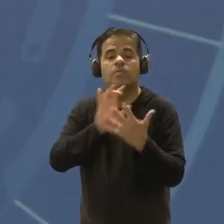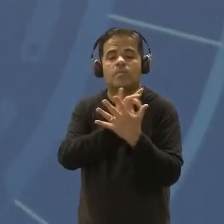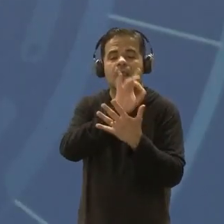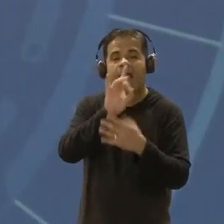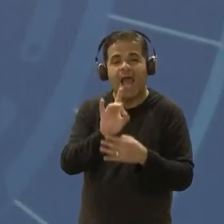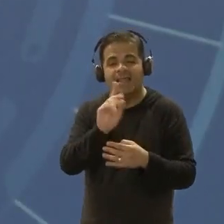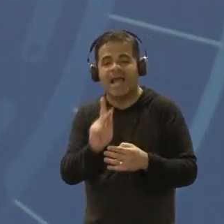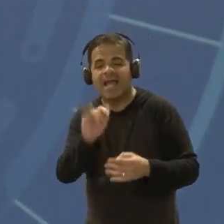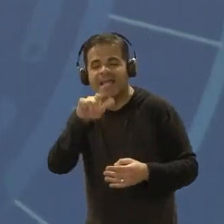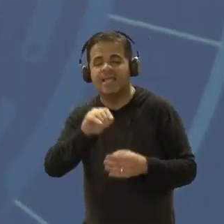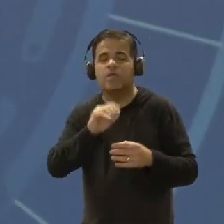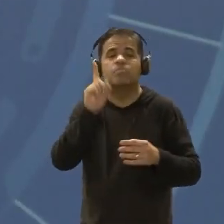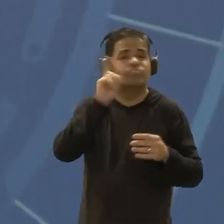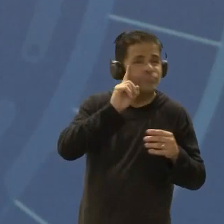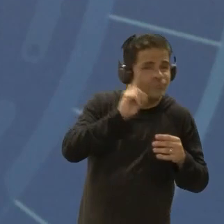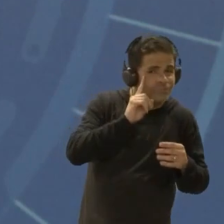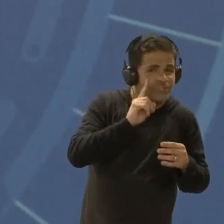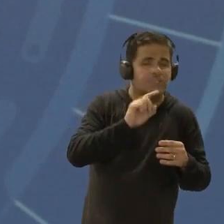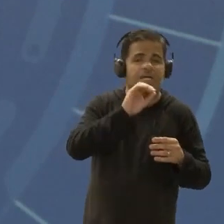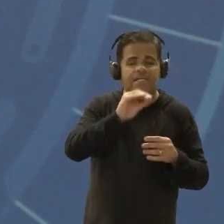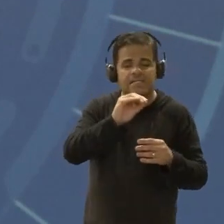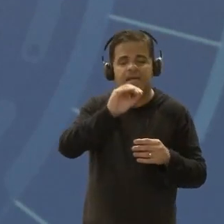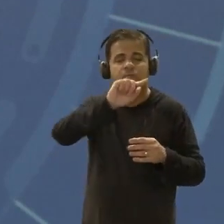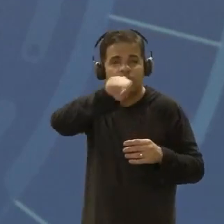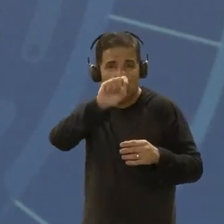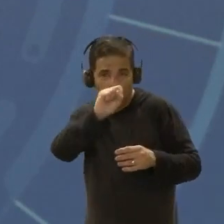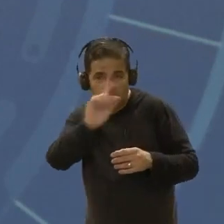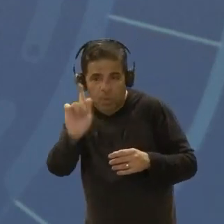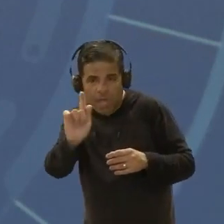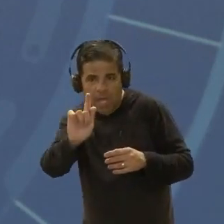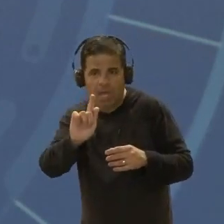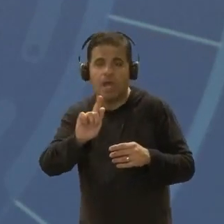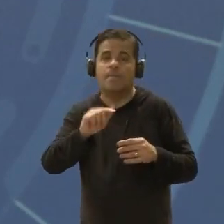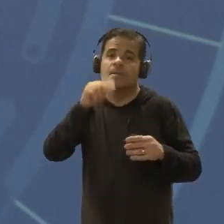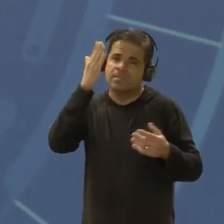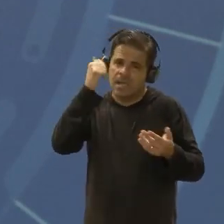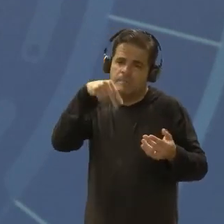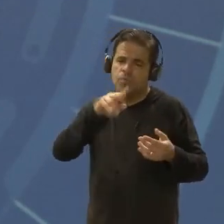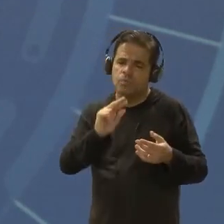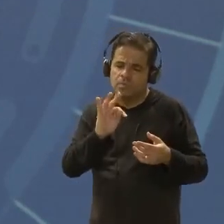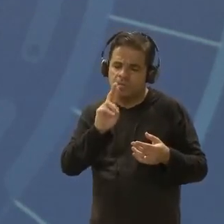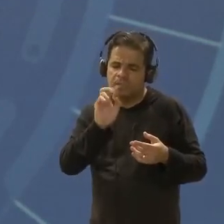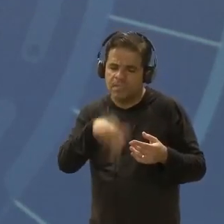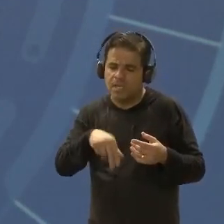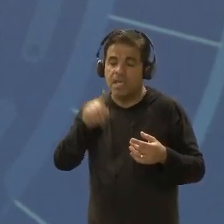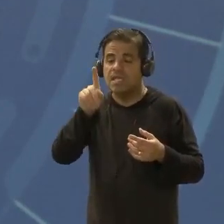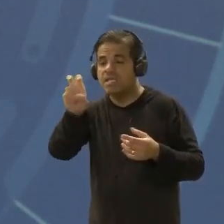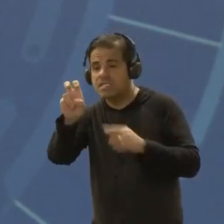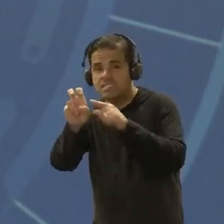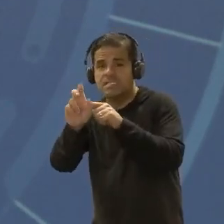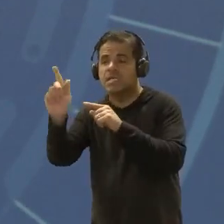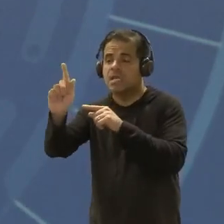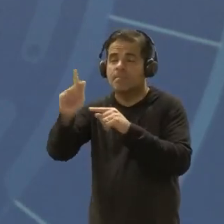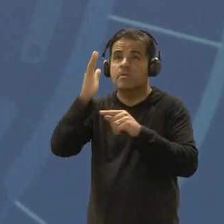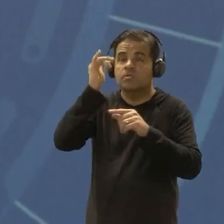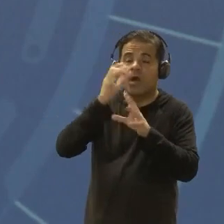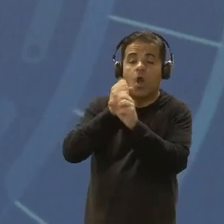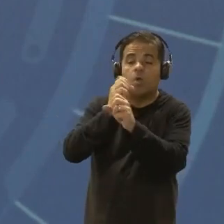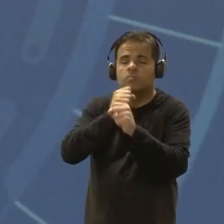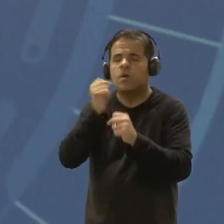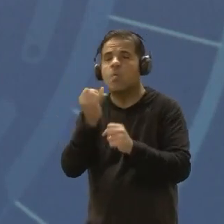de proteína por dia está perfeito. Você sabe que no Trem Control tem 15 gramas, é só a gente fazer a conta de quanto